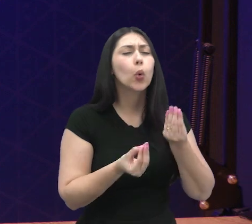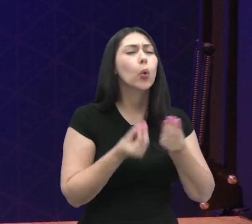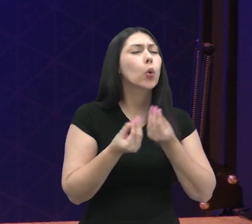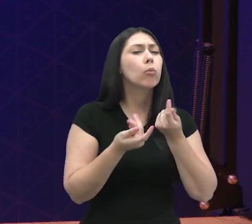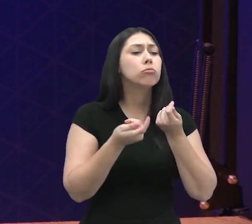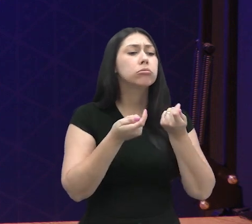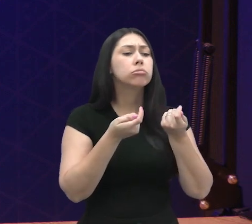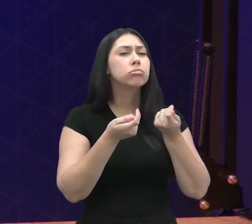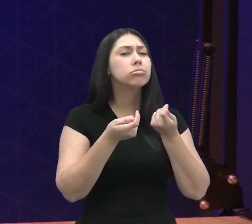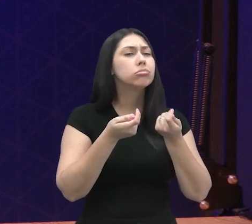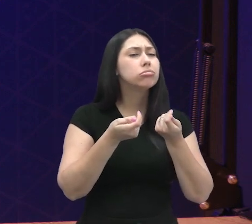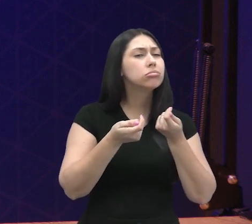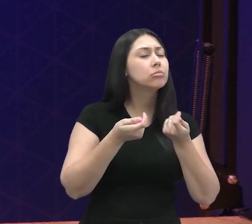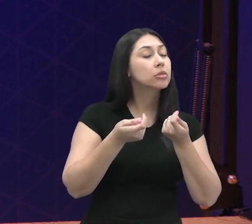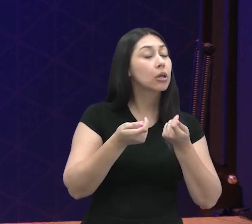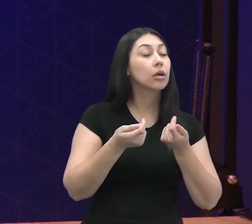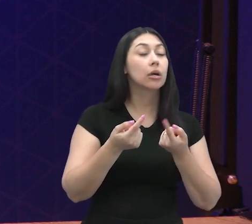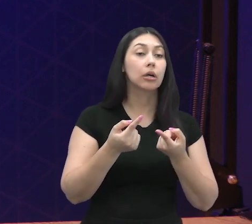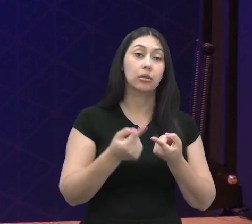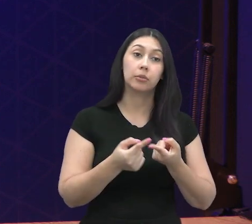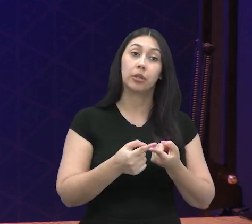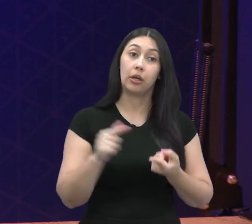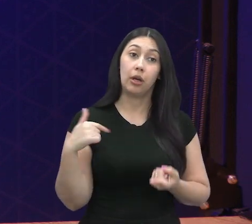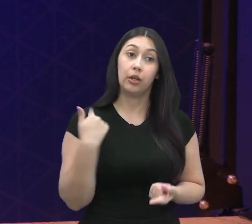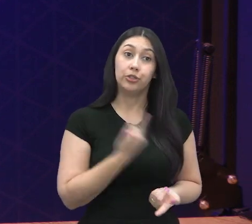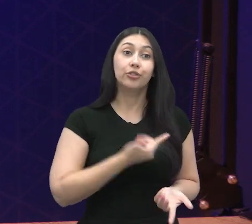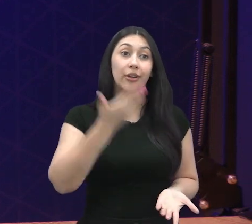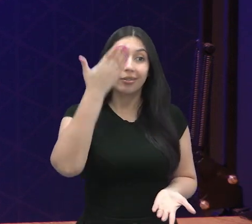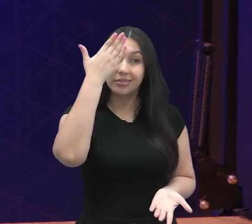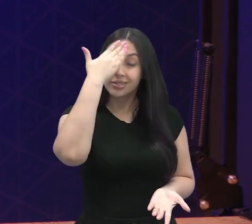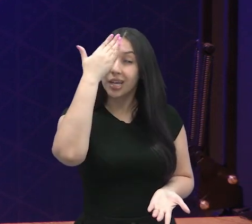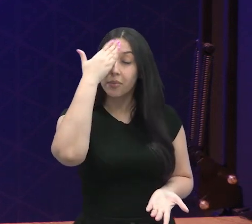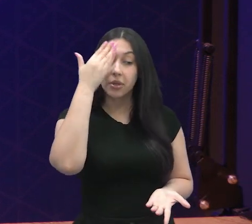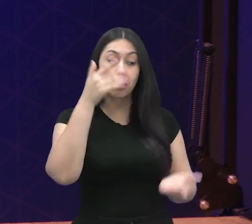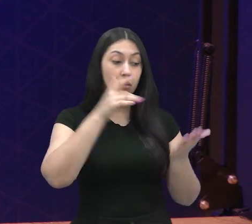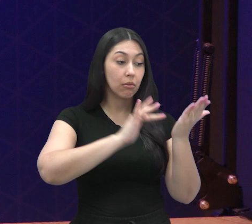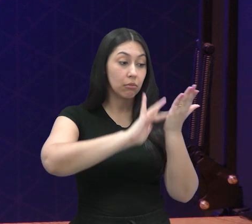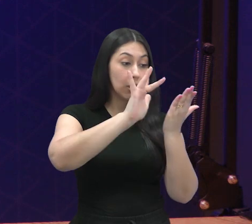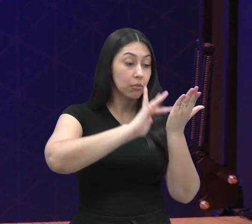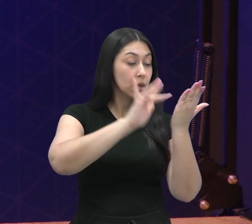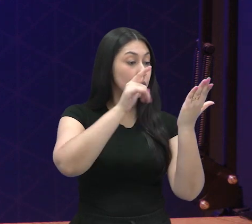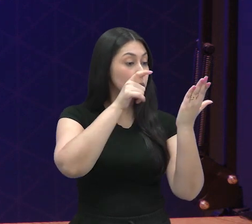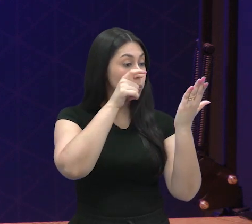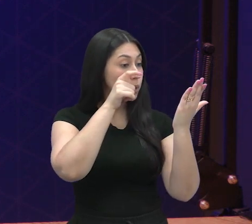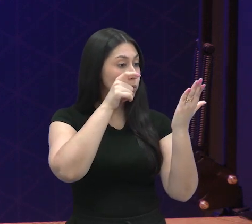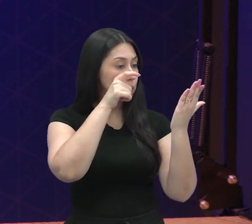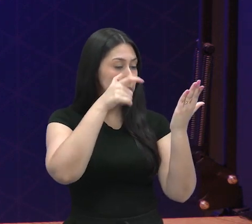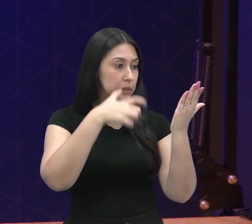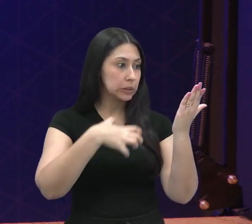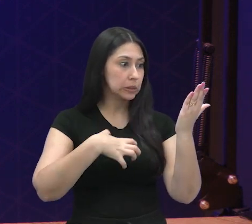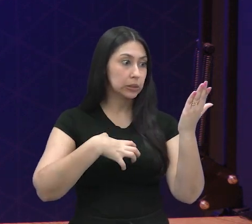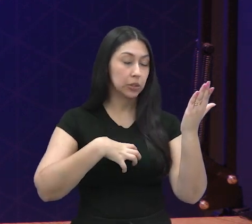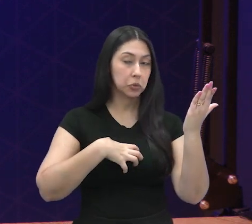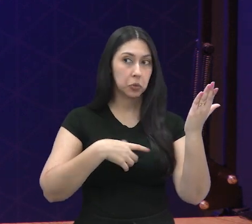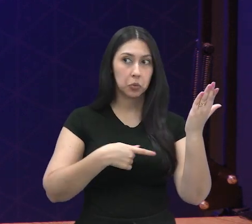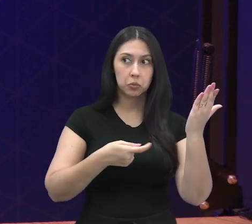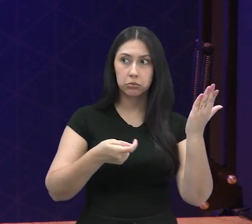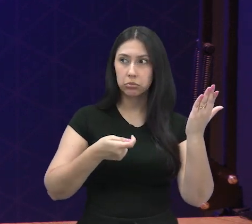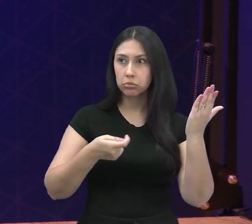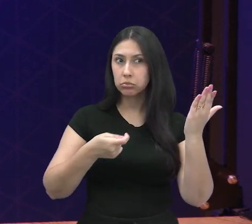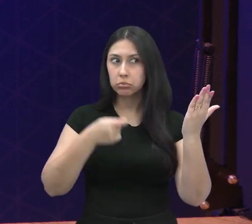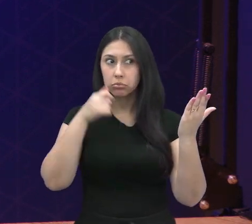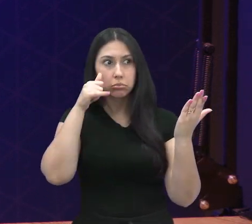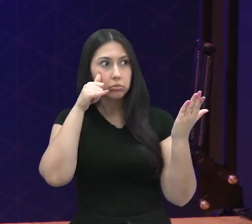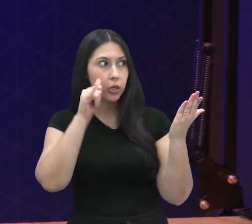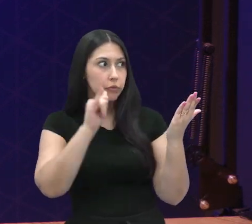tudo isso, então? A gente também sabe que consumir esse tipo de conteúdo é uma forma da gente sentir que a gente está mantendo o controle.